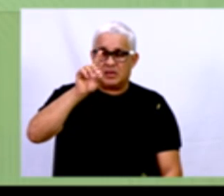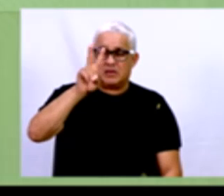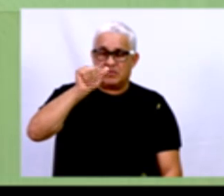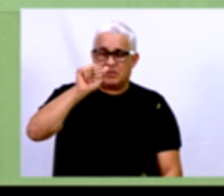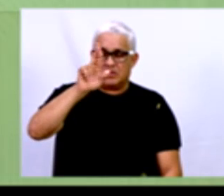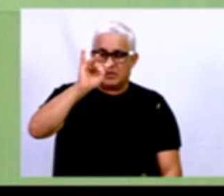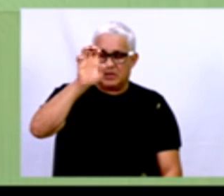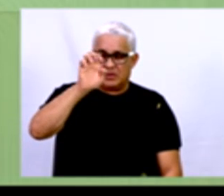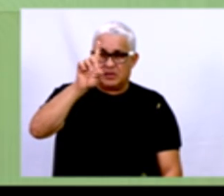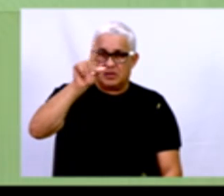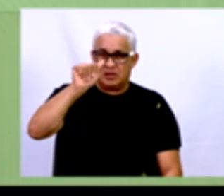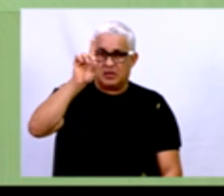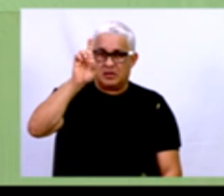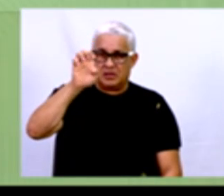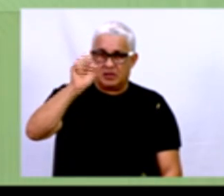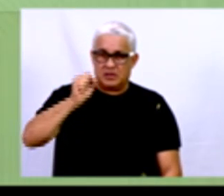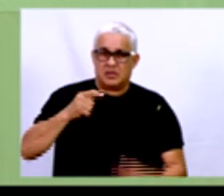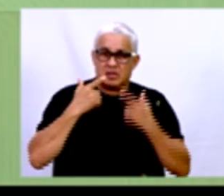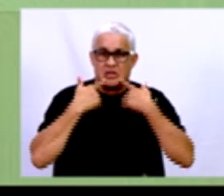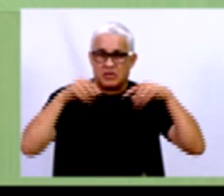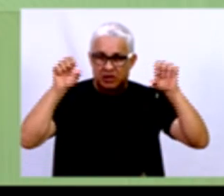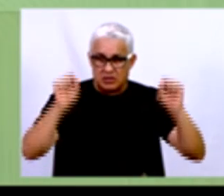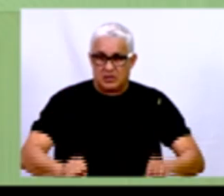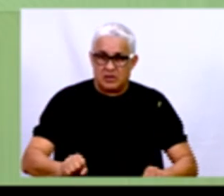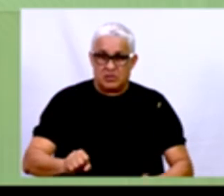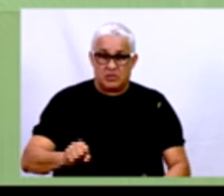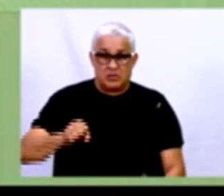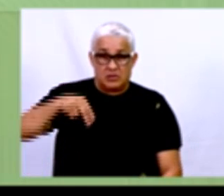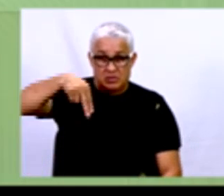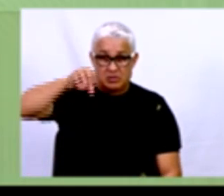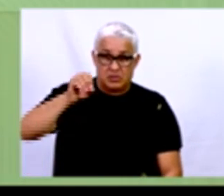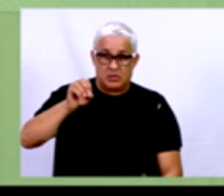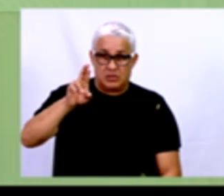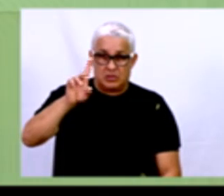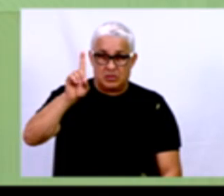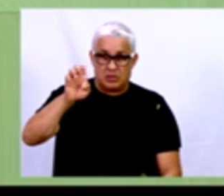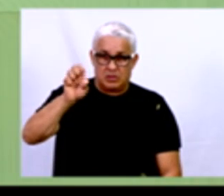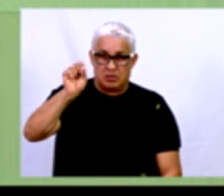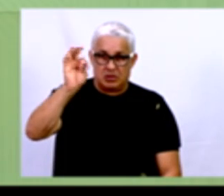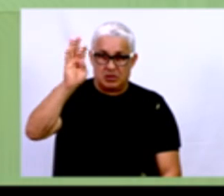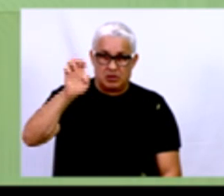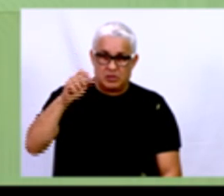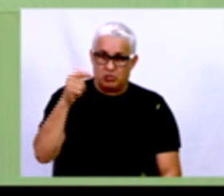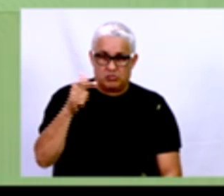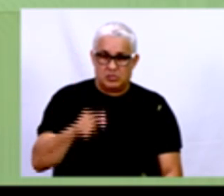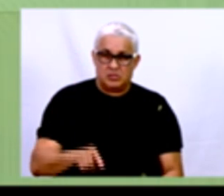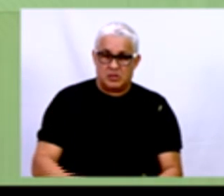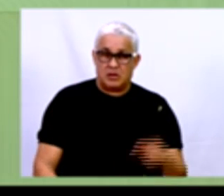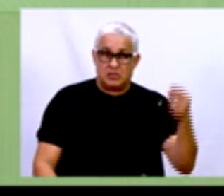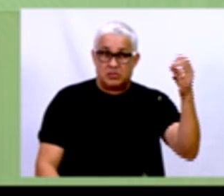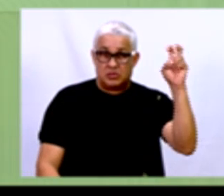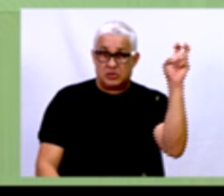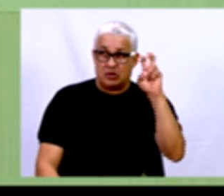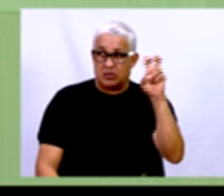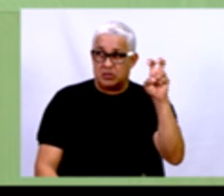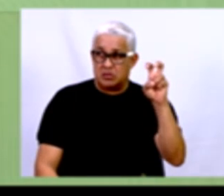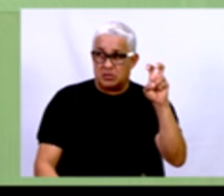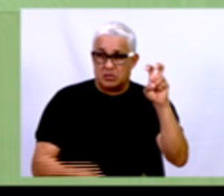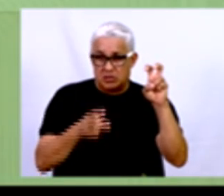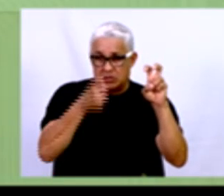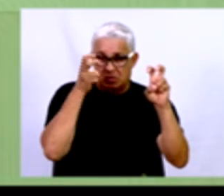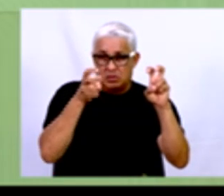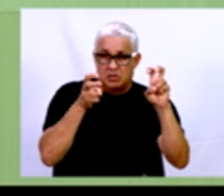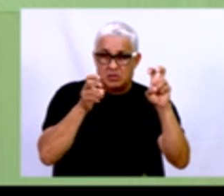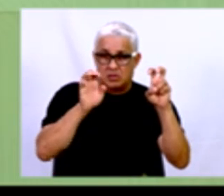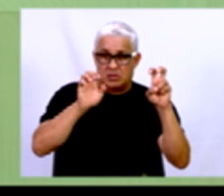não aparece a do nordestino. Vamos para a questão 5, então? Identifique qual é o elemento